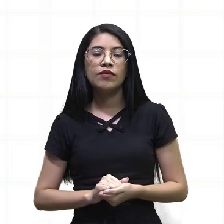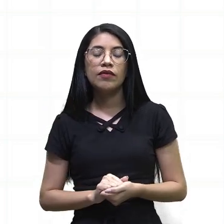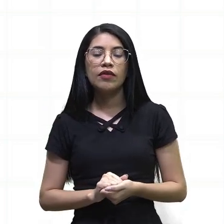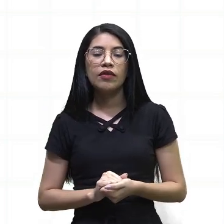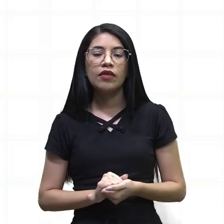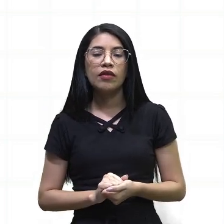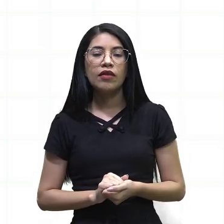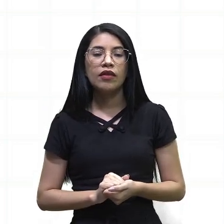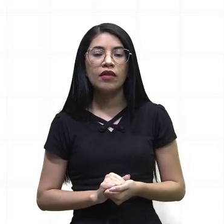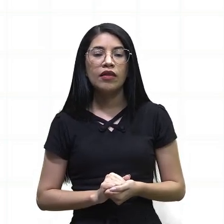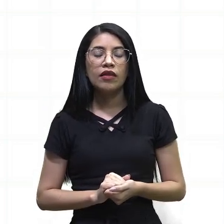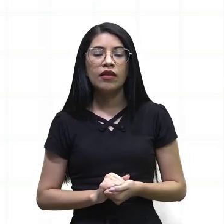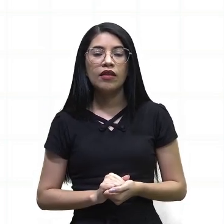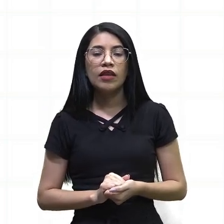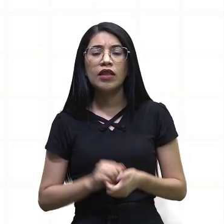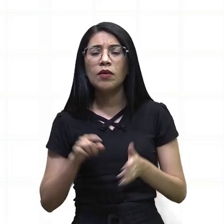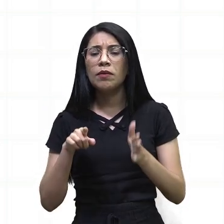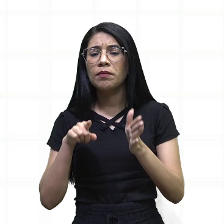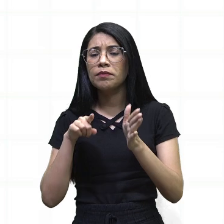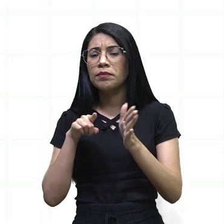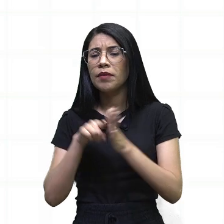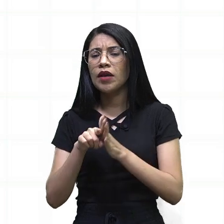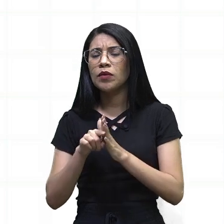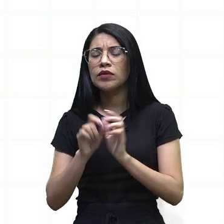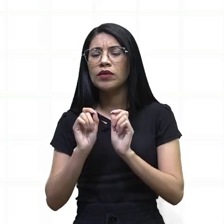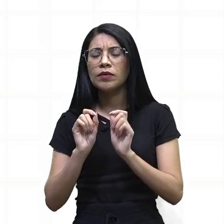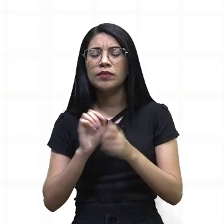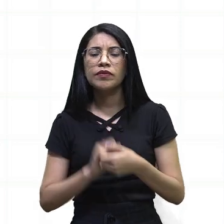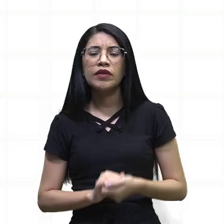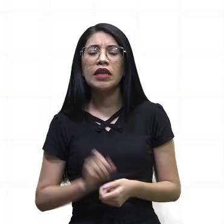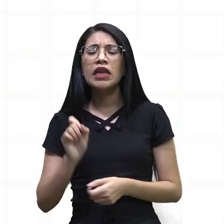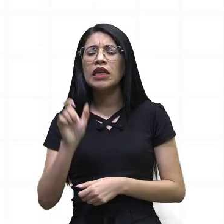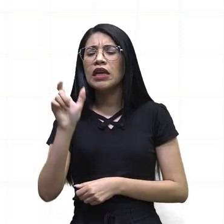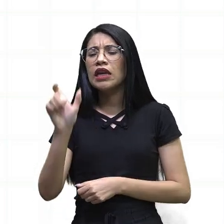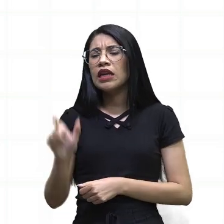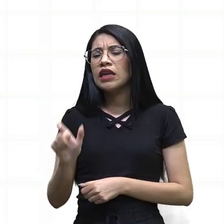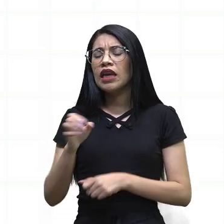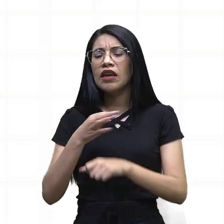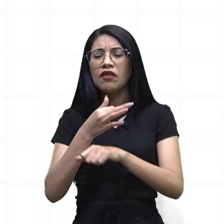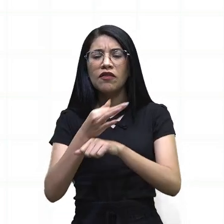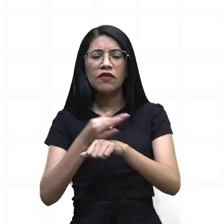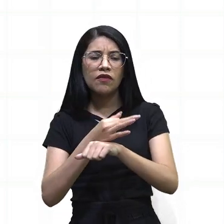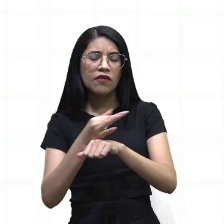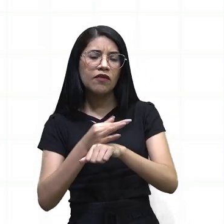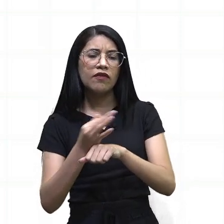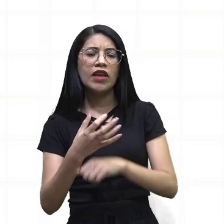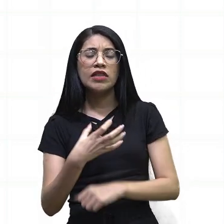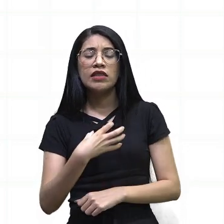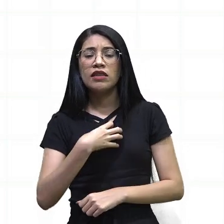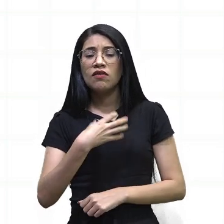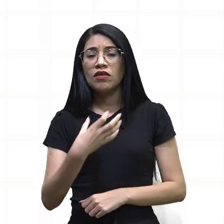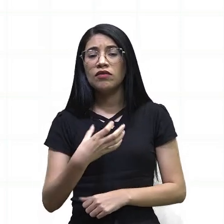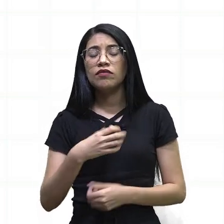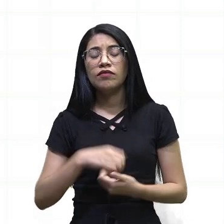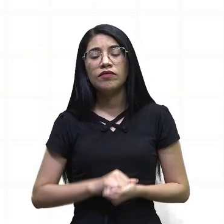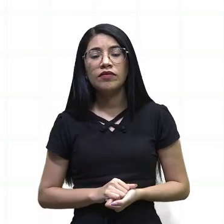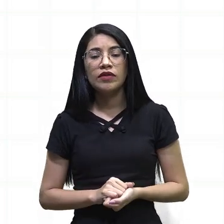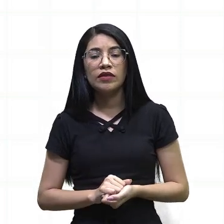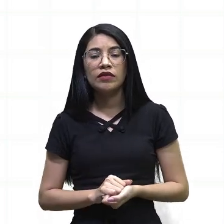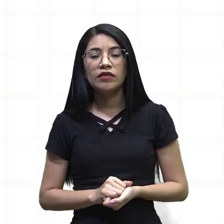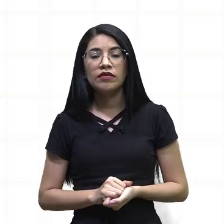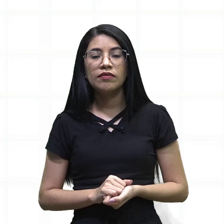férias em Salvador. Vamos fazer a pergunta: quem vai passar as férias em Salvador? Quem? Não serei